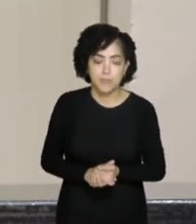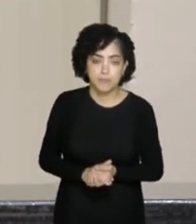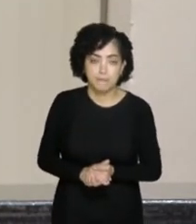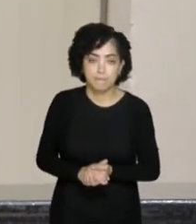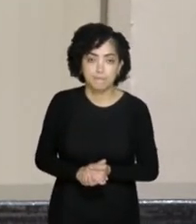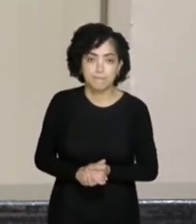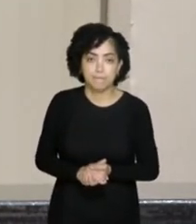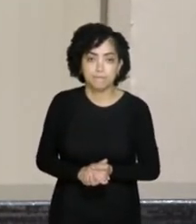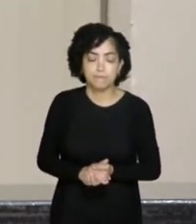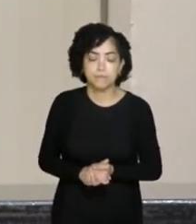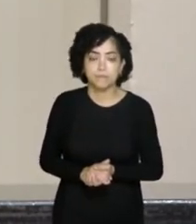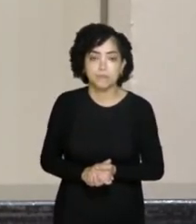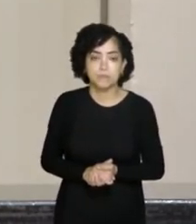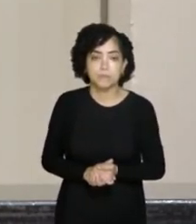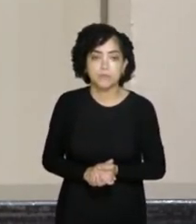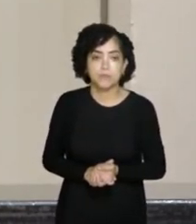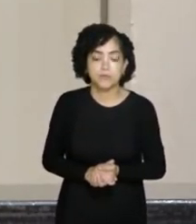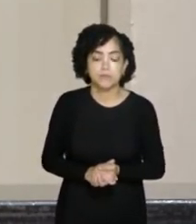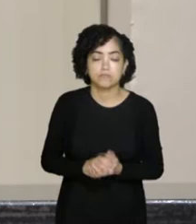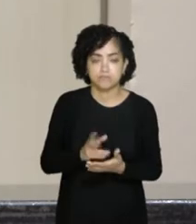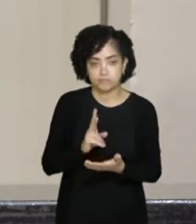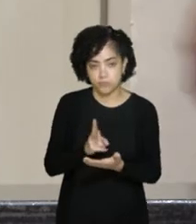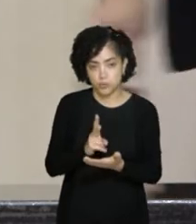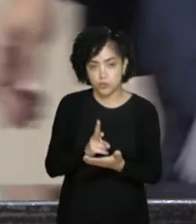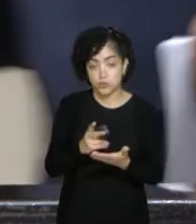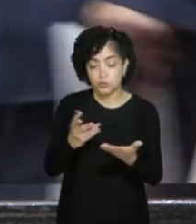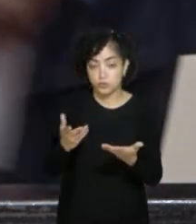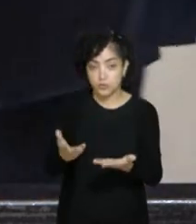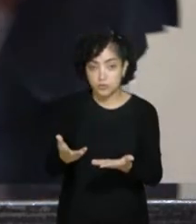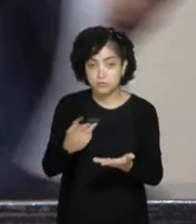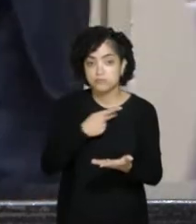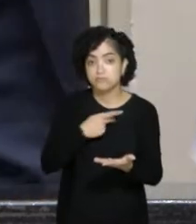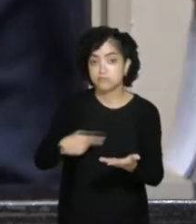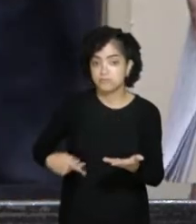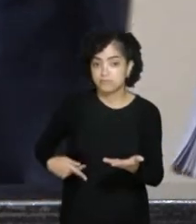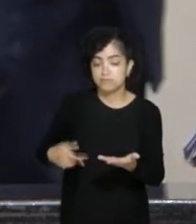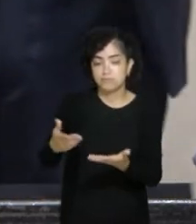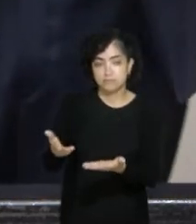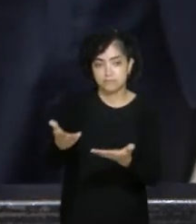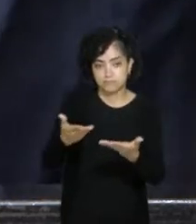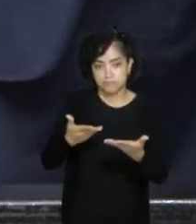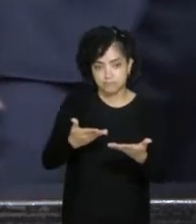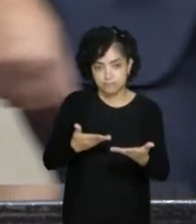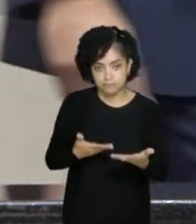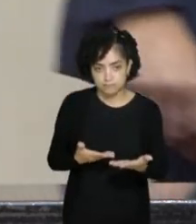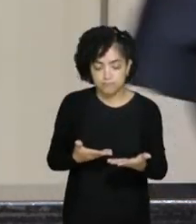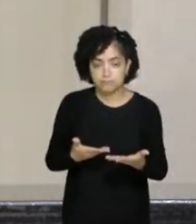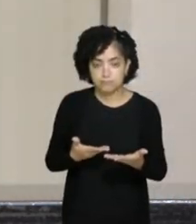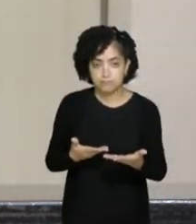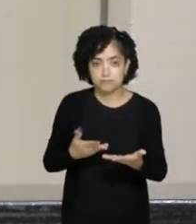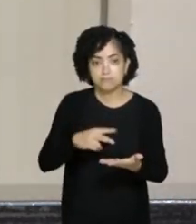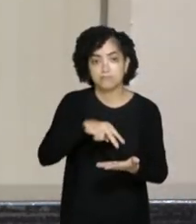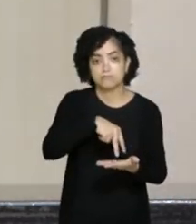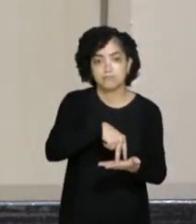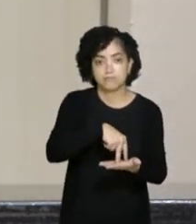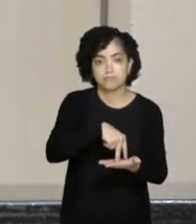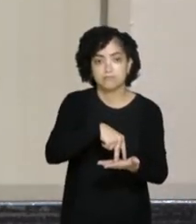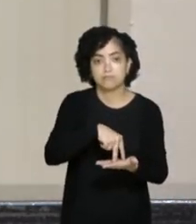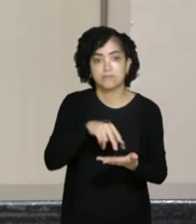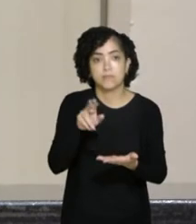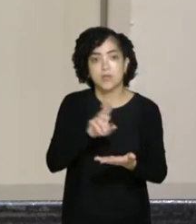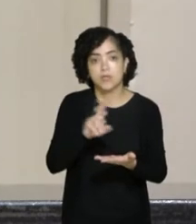Legislativo. Dando continuidade, o senhor presidente convidou para fazer uso da palavra em nome